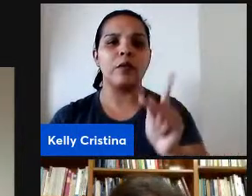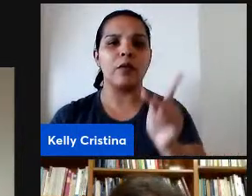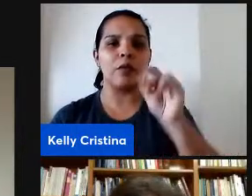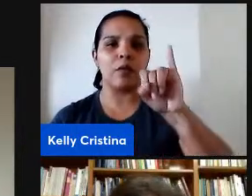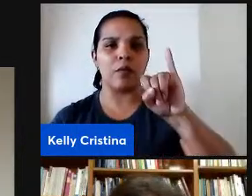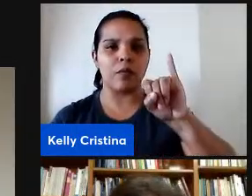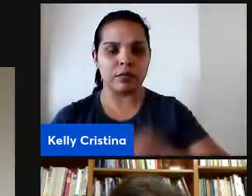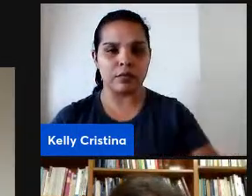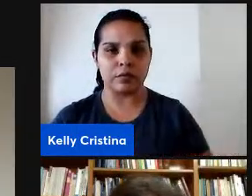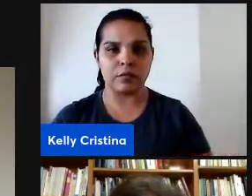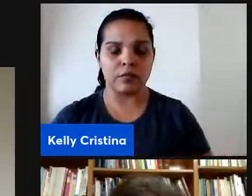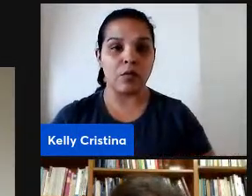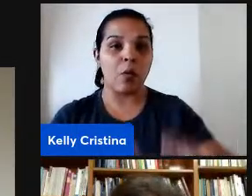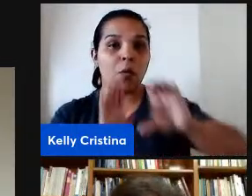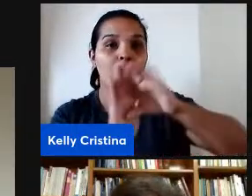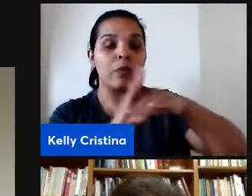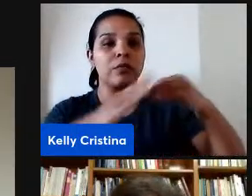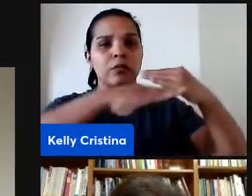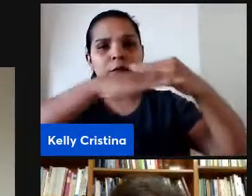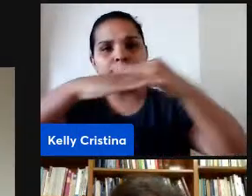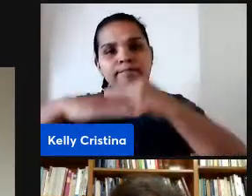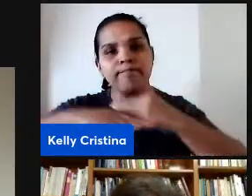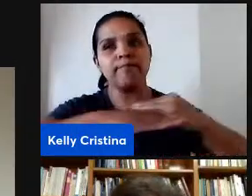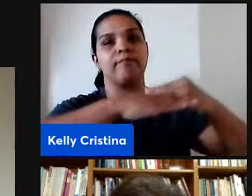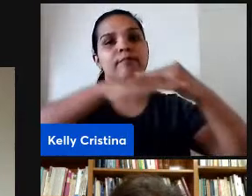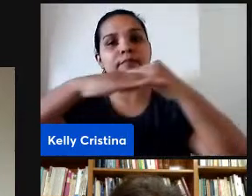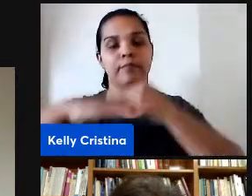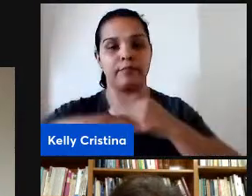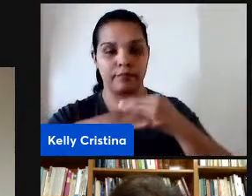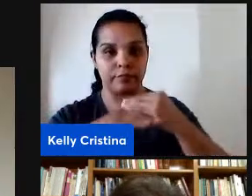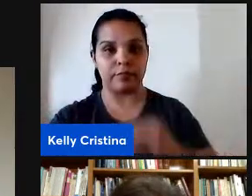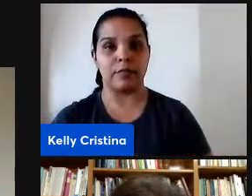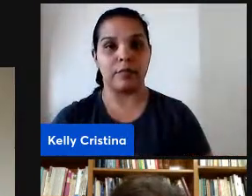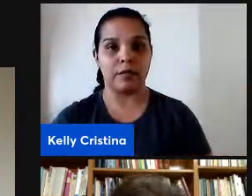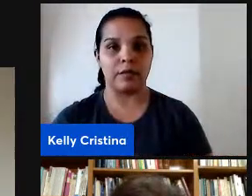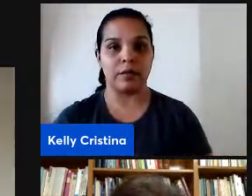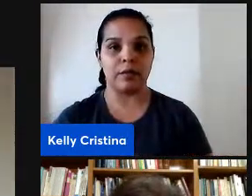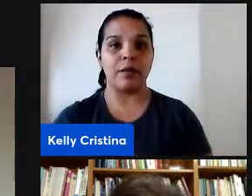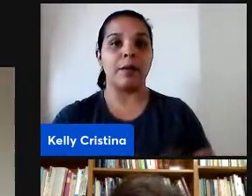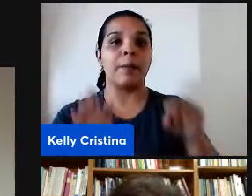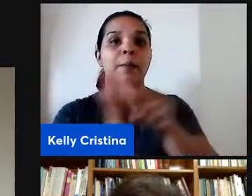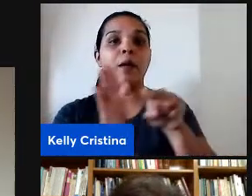Esse conceito de equidade. Pergunto sobre a